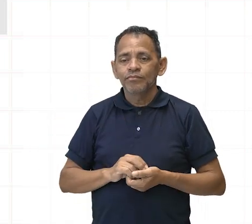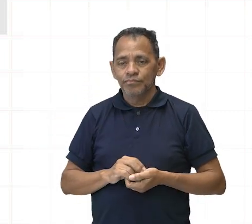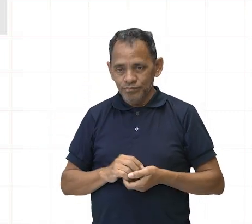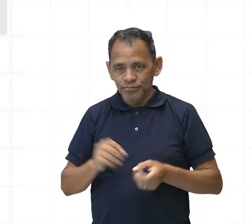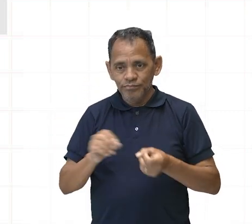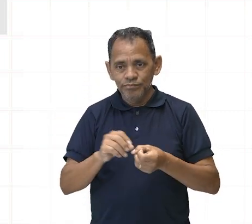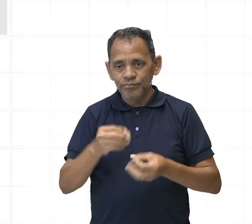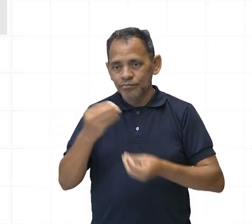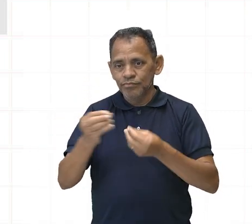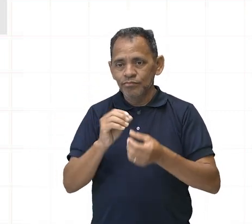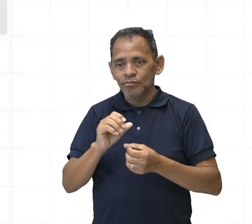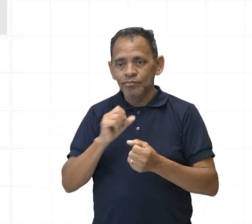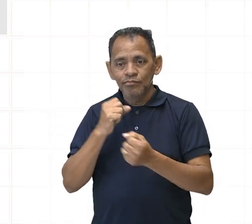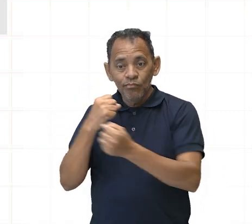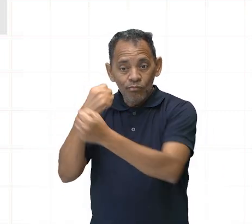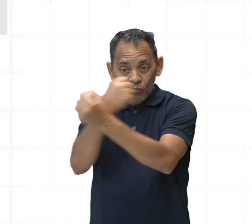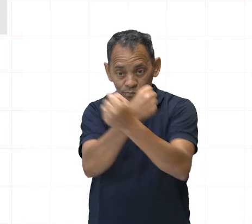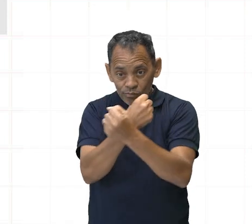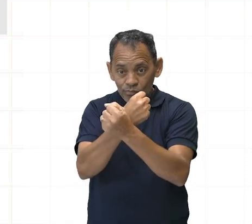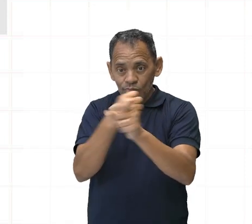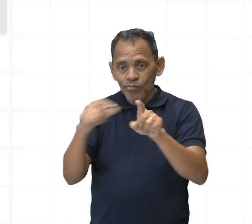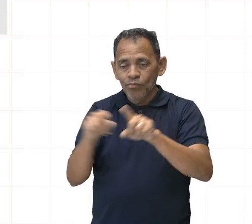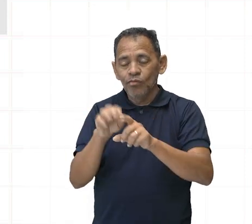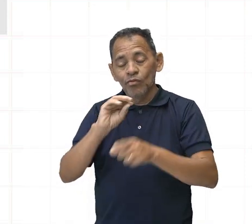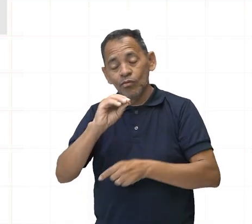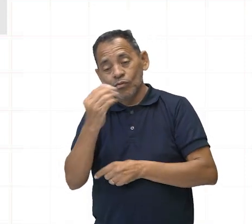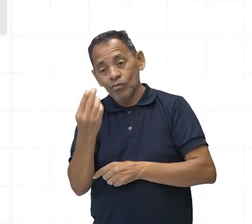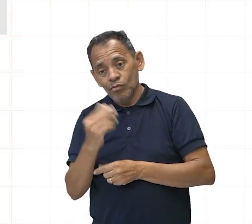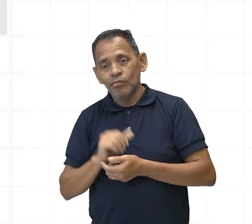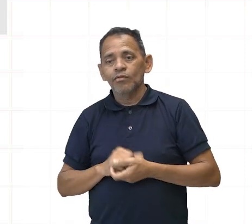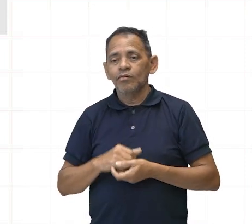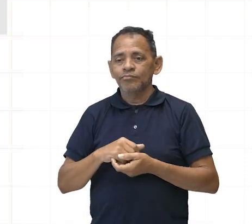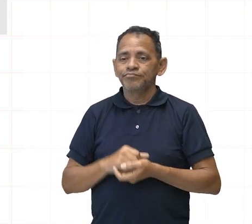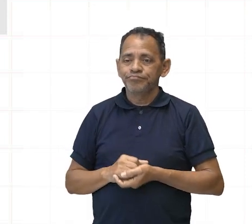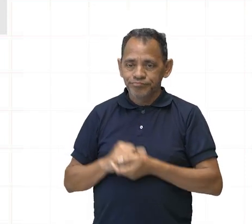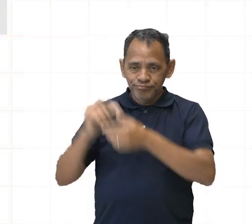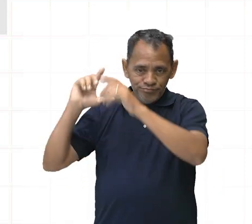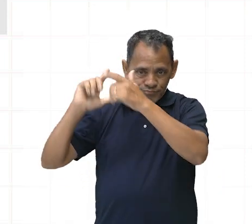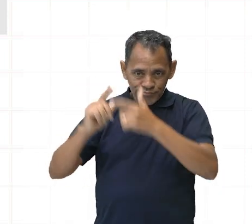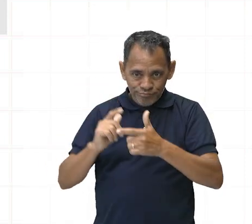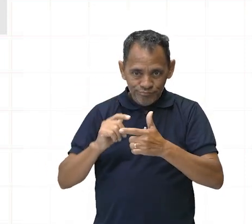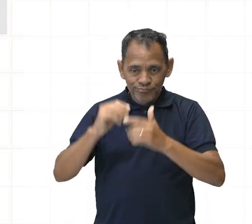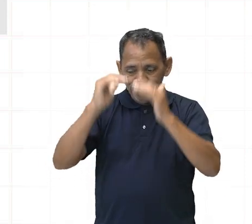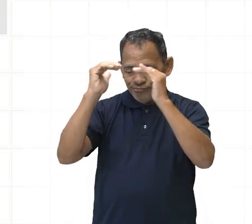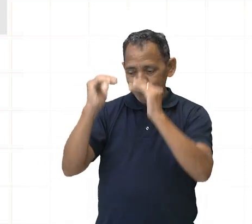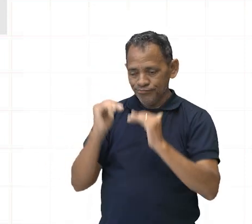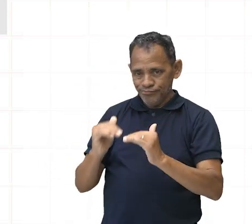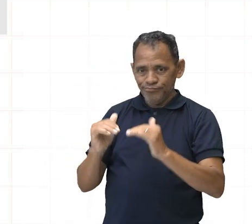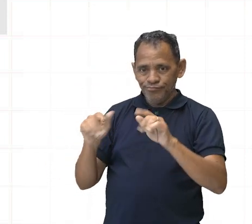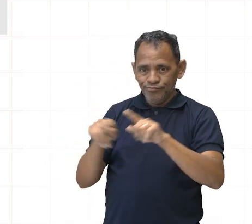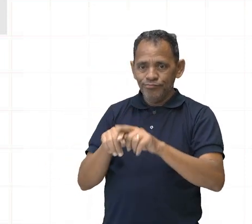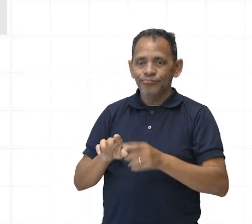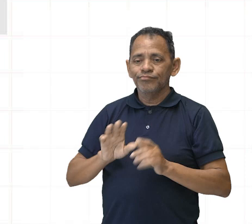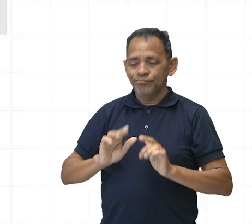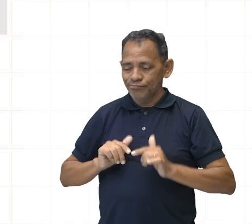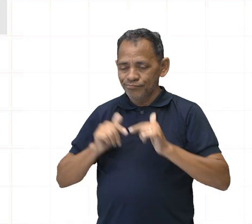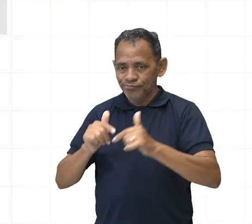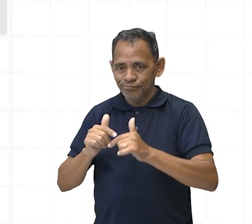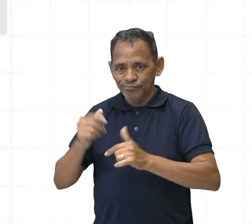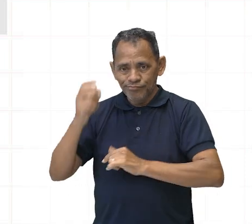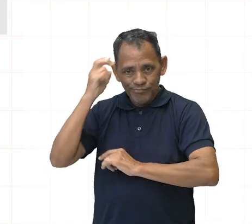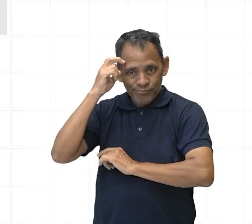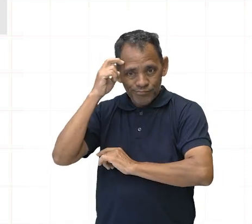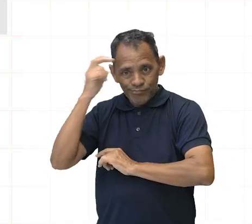Pelos escravos ou pelas classes mais baixas. E as atividades intelectuais,